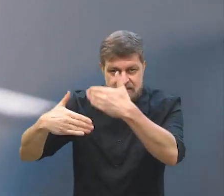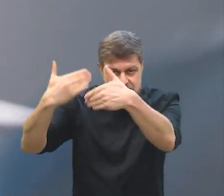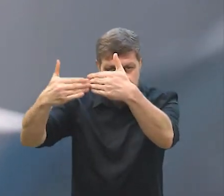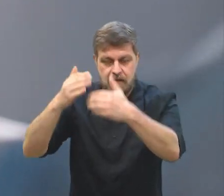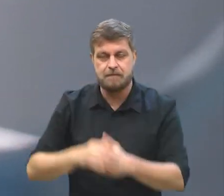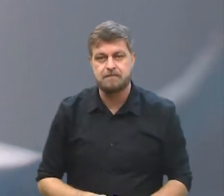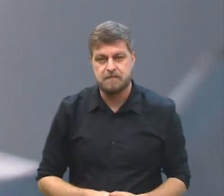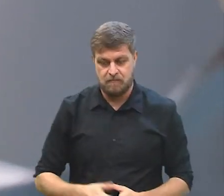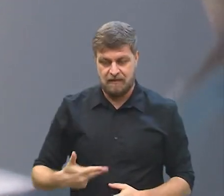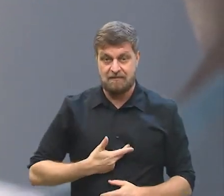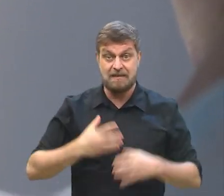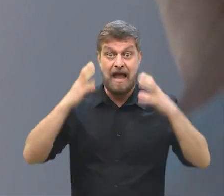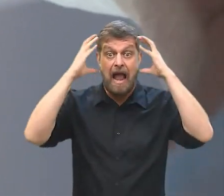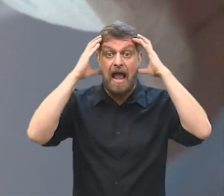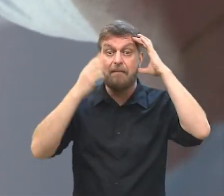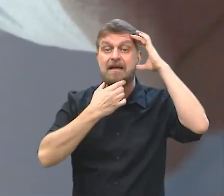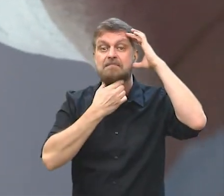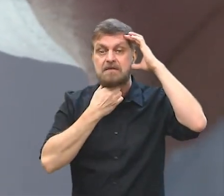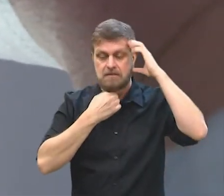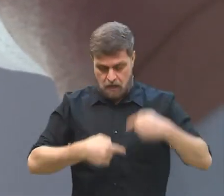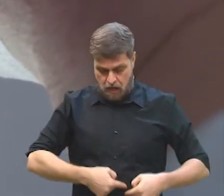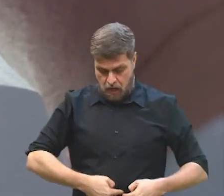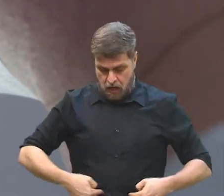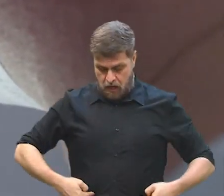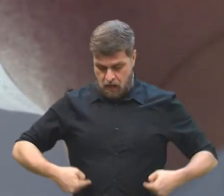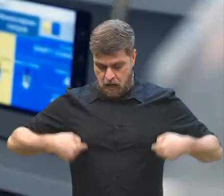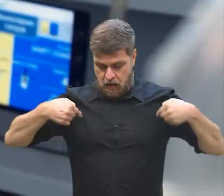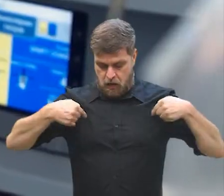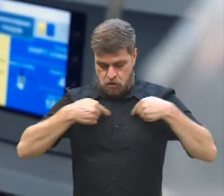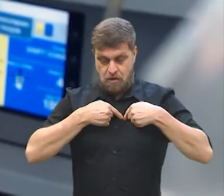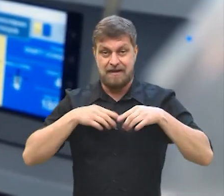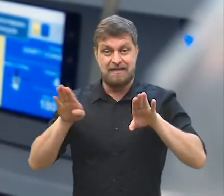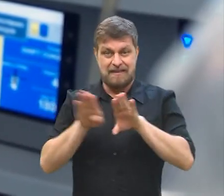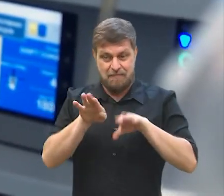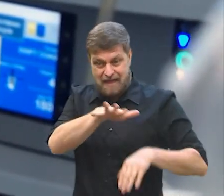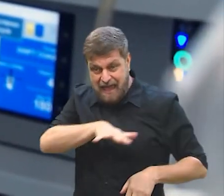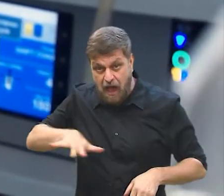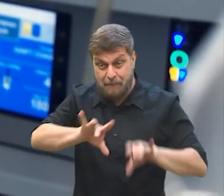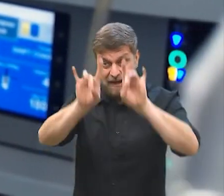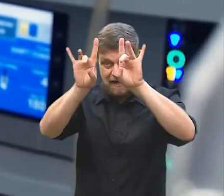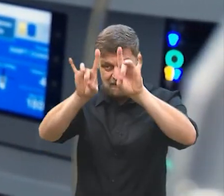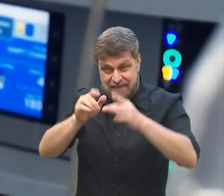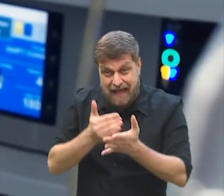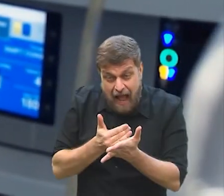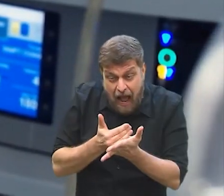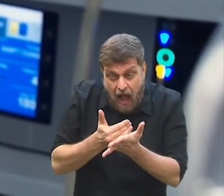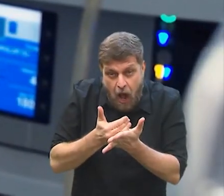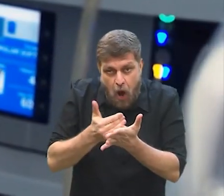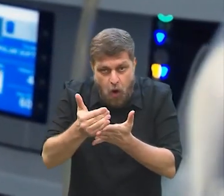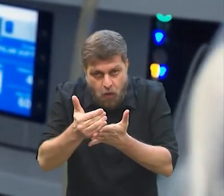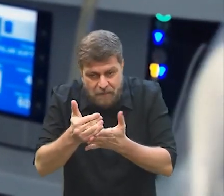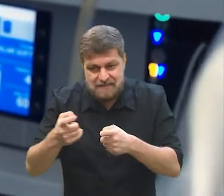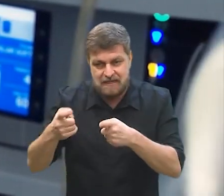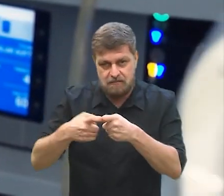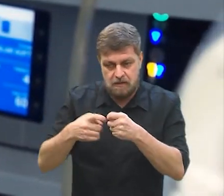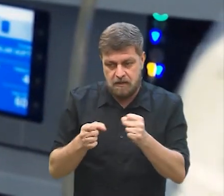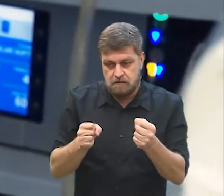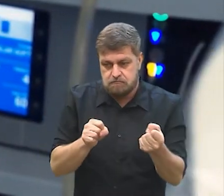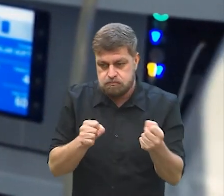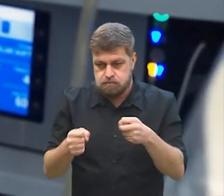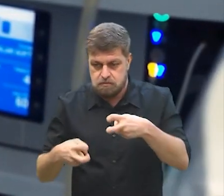tratamento e da busca da cura, né? Seria o melhor remédio, né, doutora? Ai, seria sempre o melhor